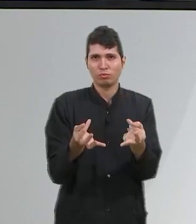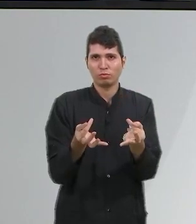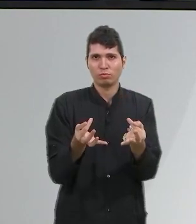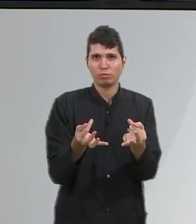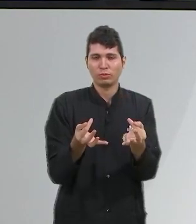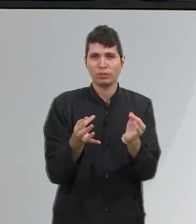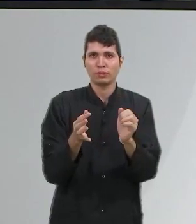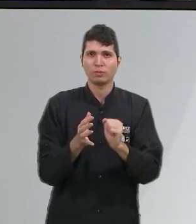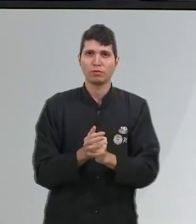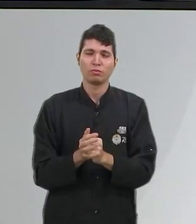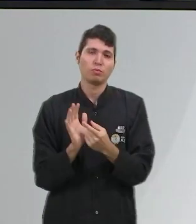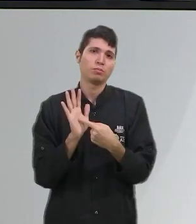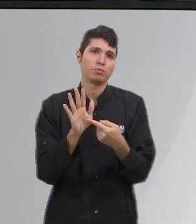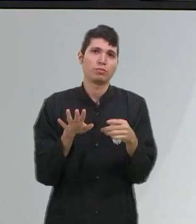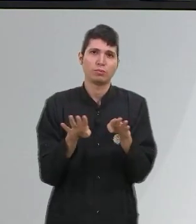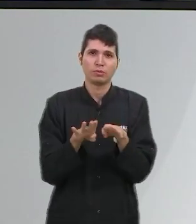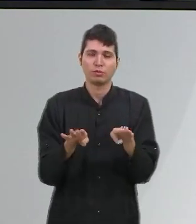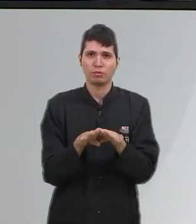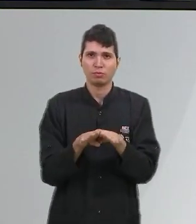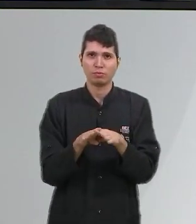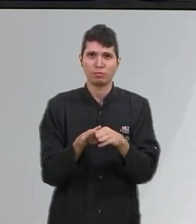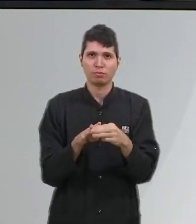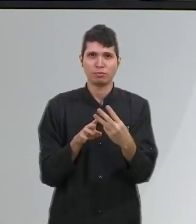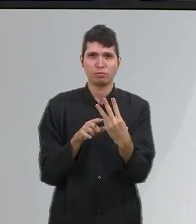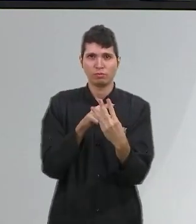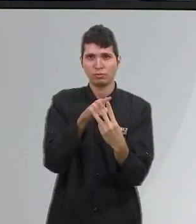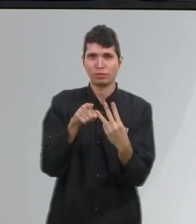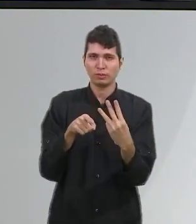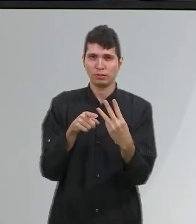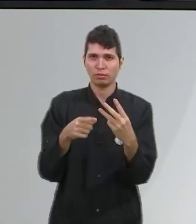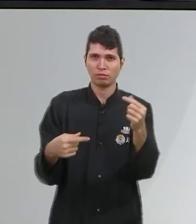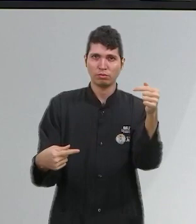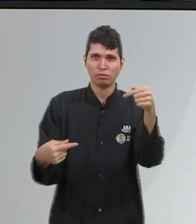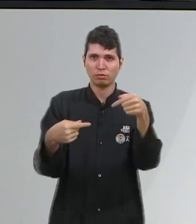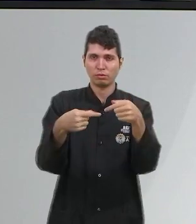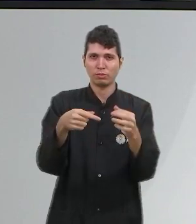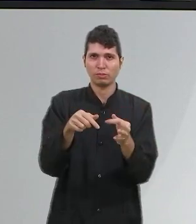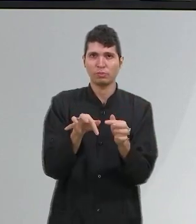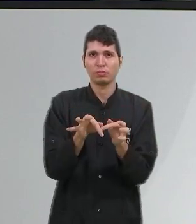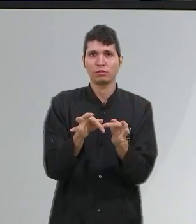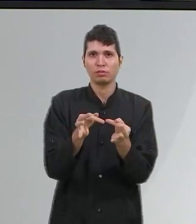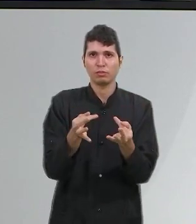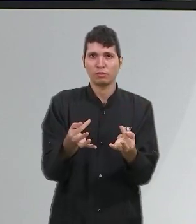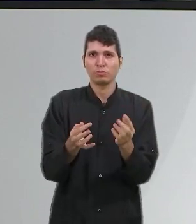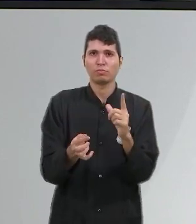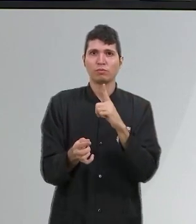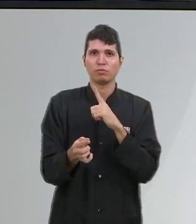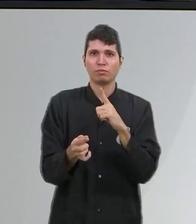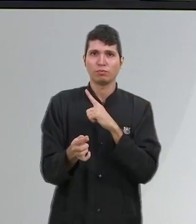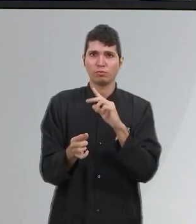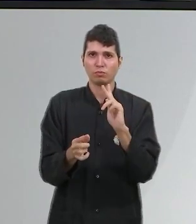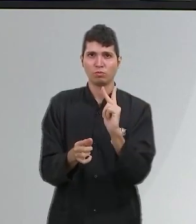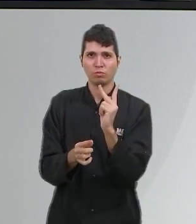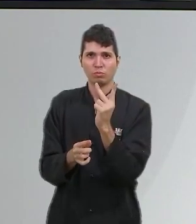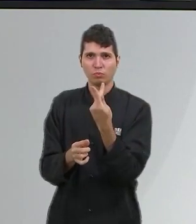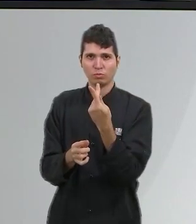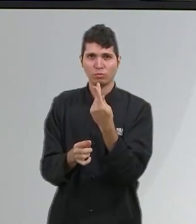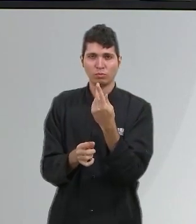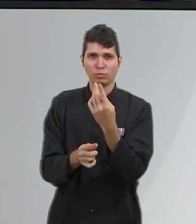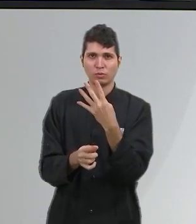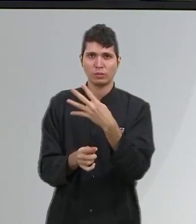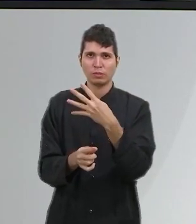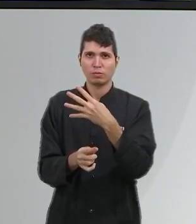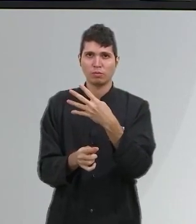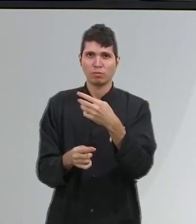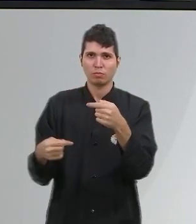também vai me dizer que em 3 dessas ligações simples eu vou ter a presença de hidrogênio e na 4ª